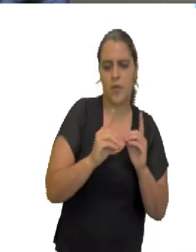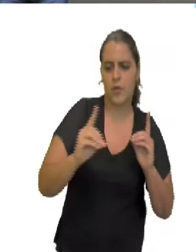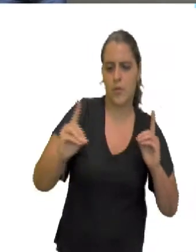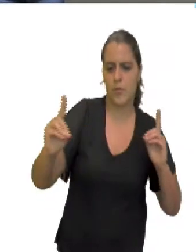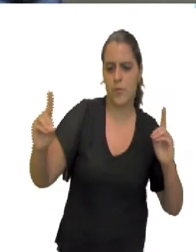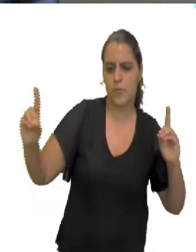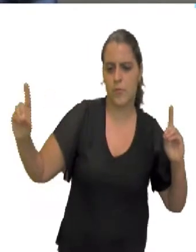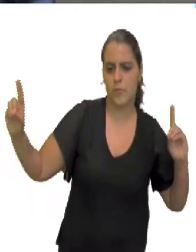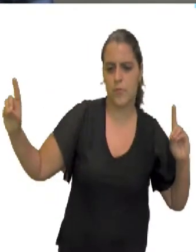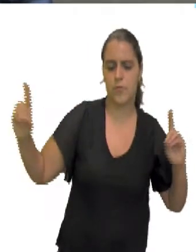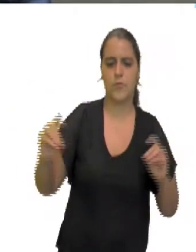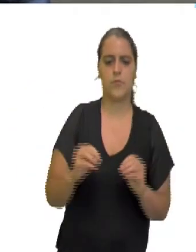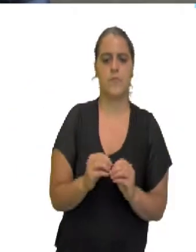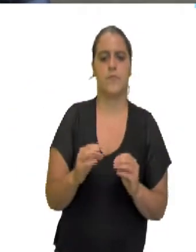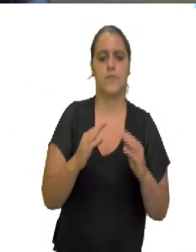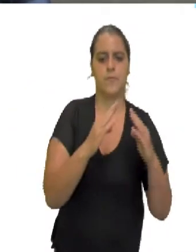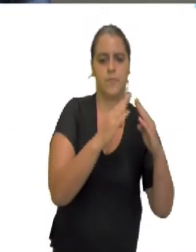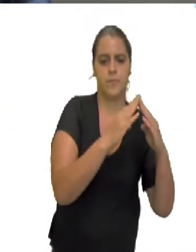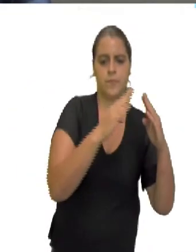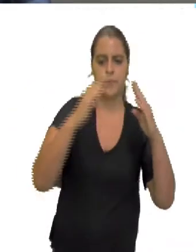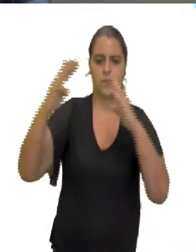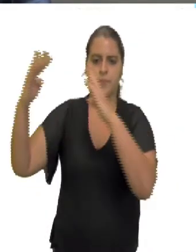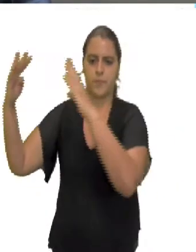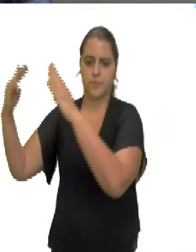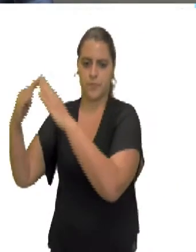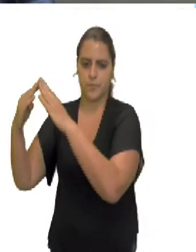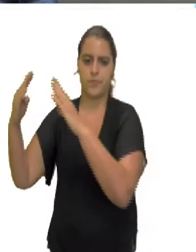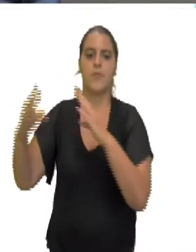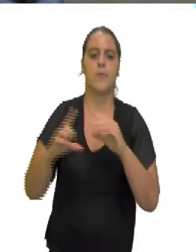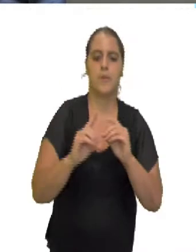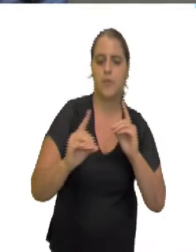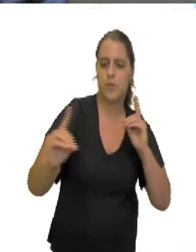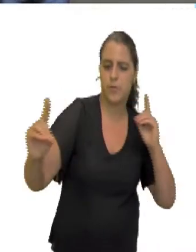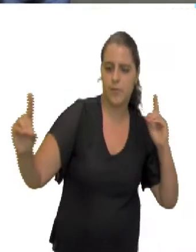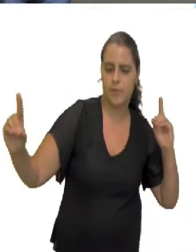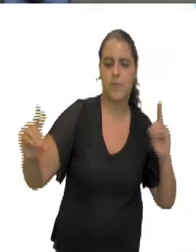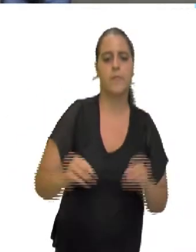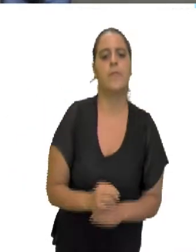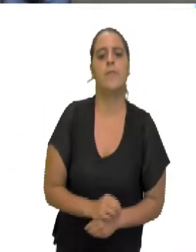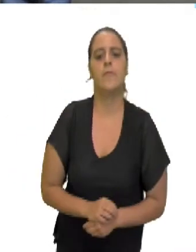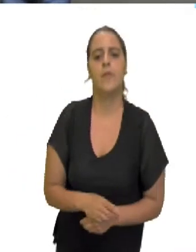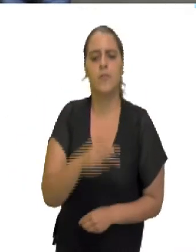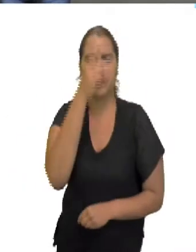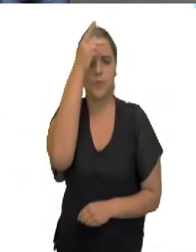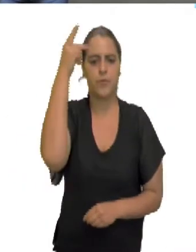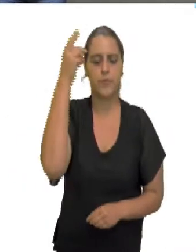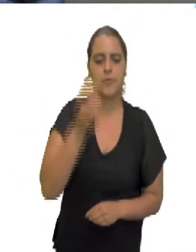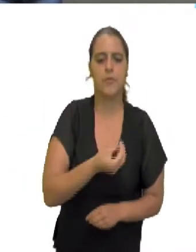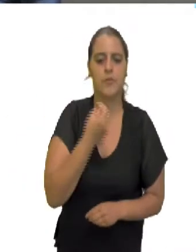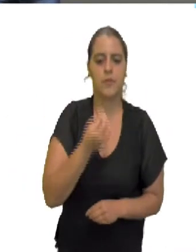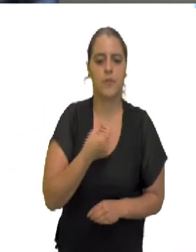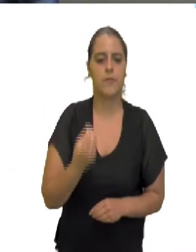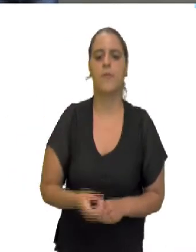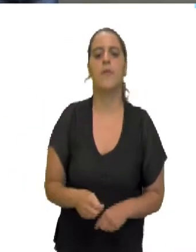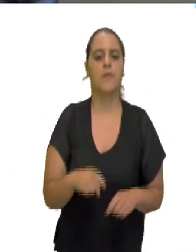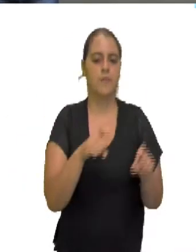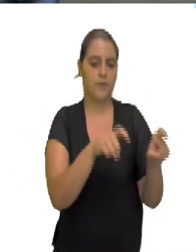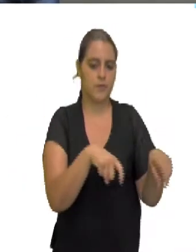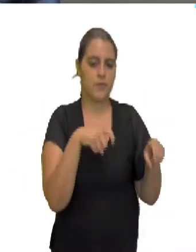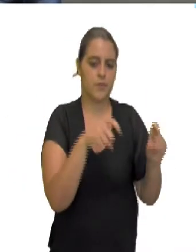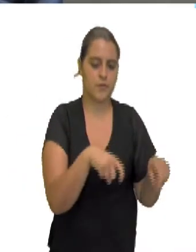são construídas perto das outras. A maioria das pessoas que vivem na comunidade